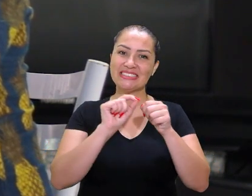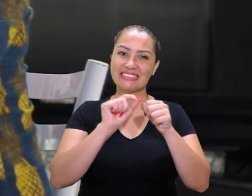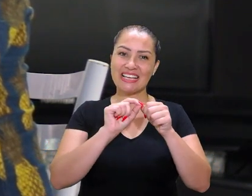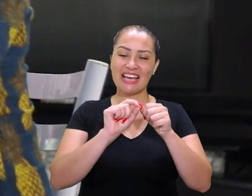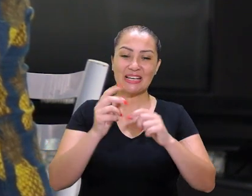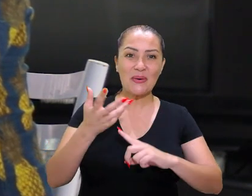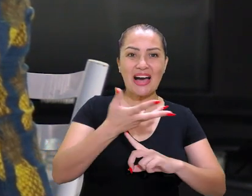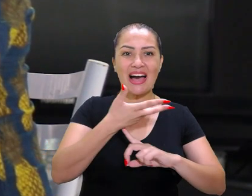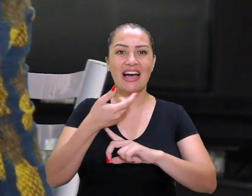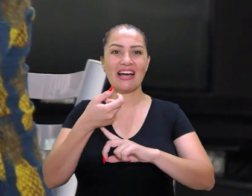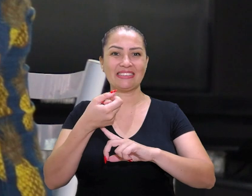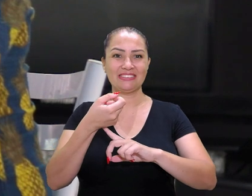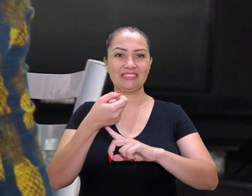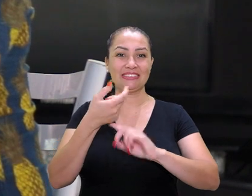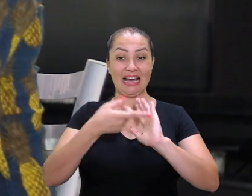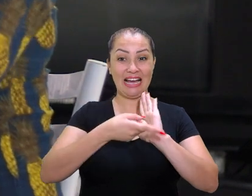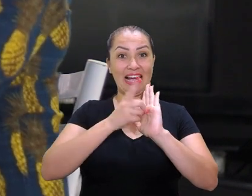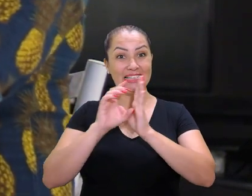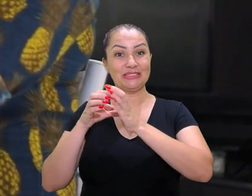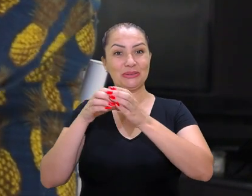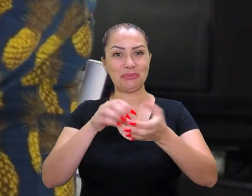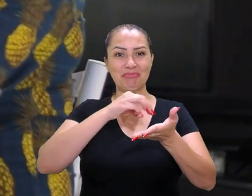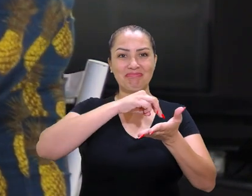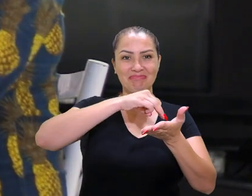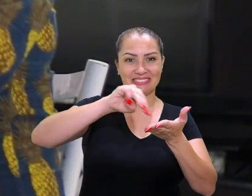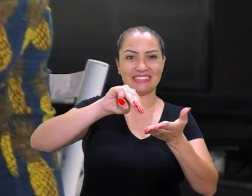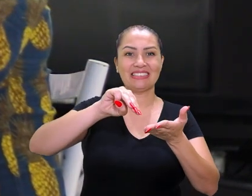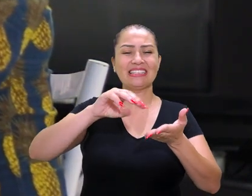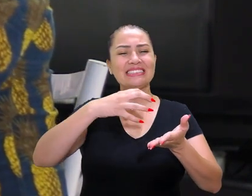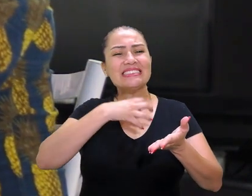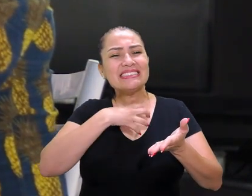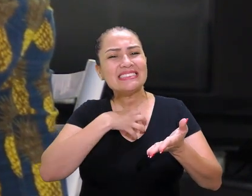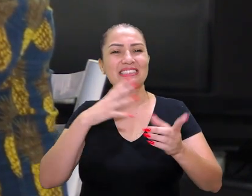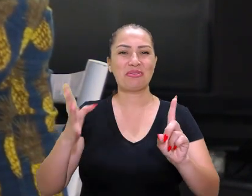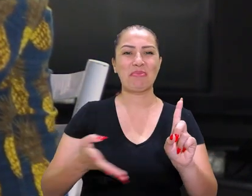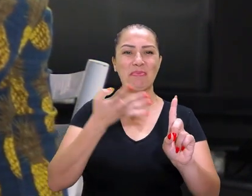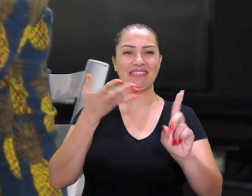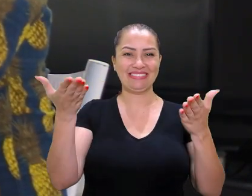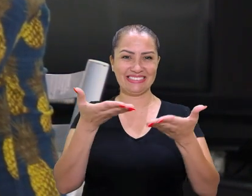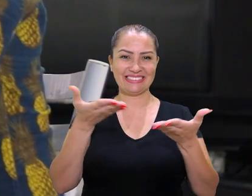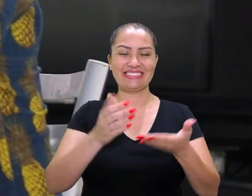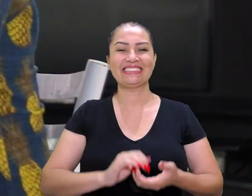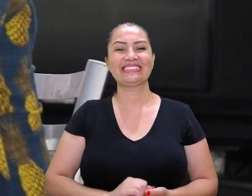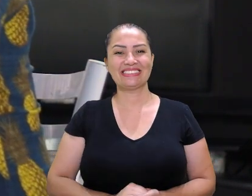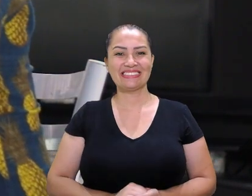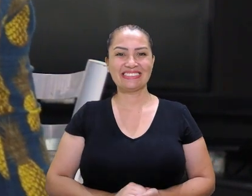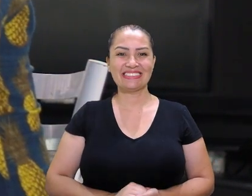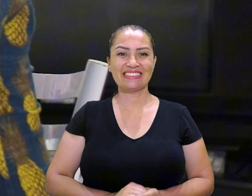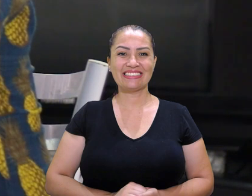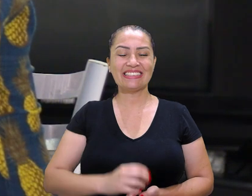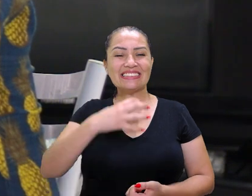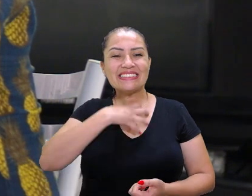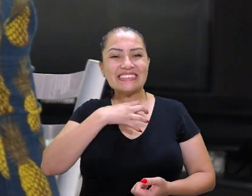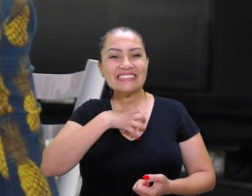antes do Mensageiros, né, que elas se sintam com esse documentário homenageadas, né? Homenageadas pelo seu